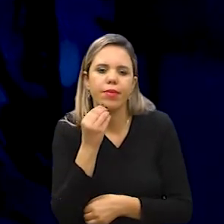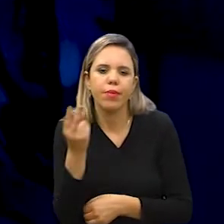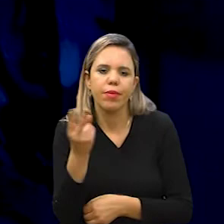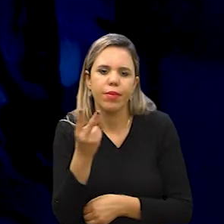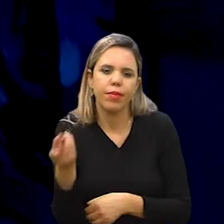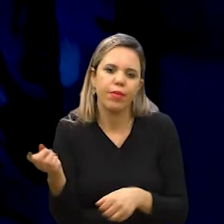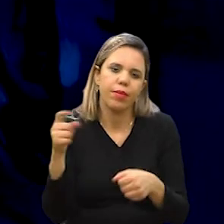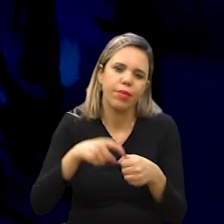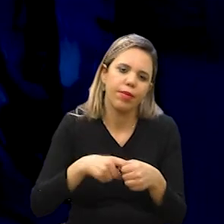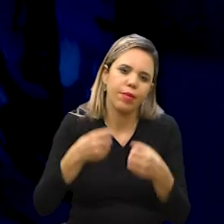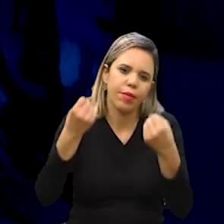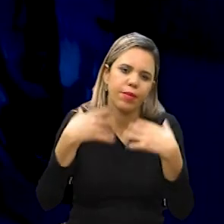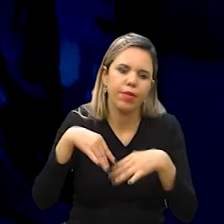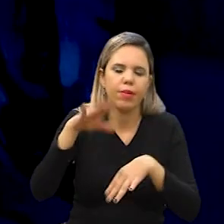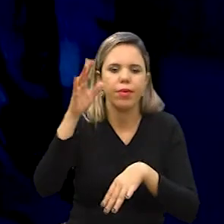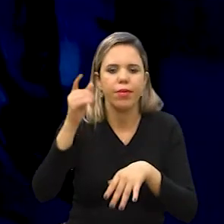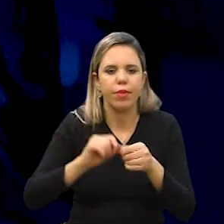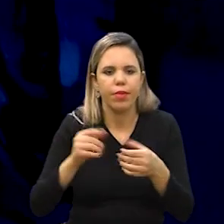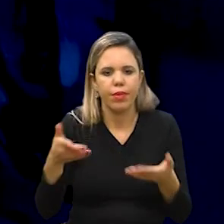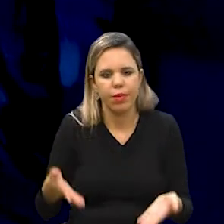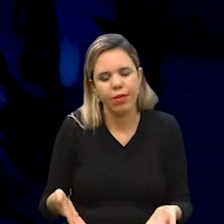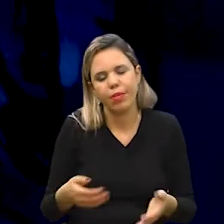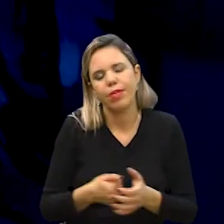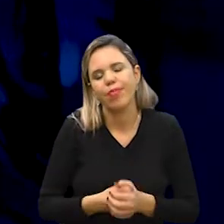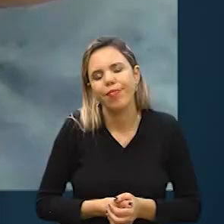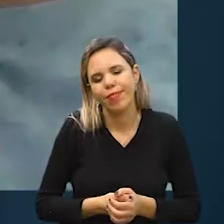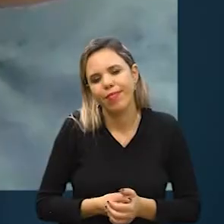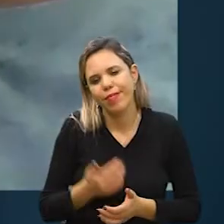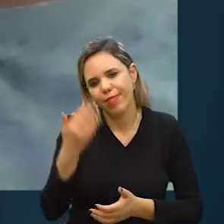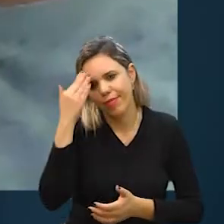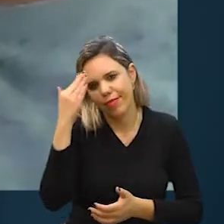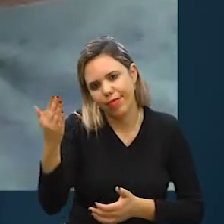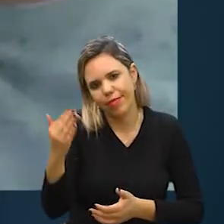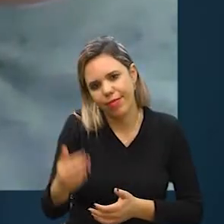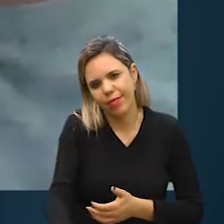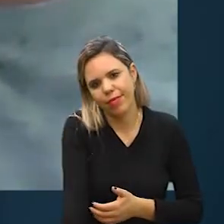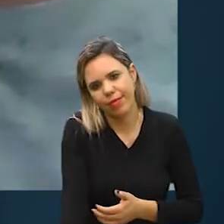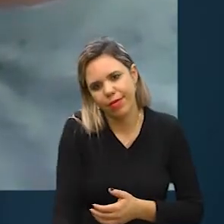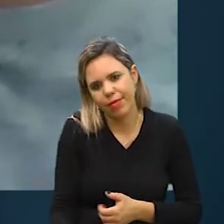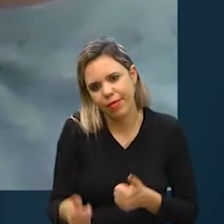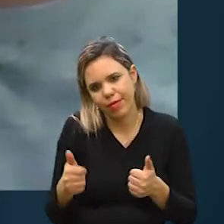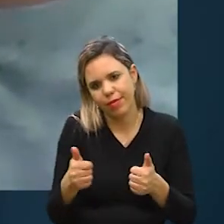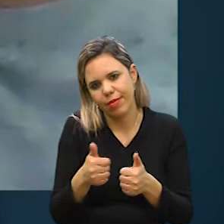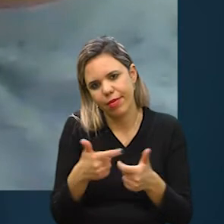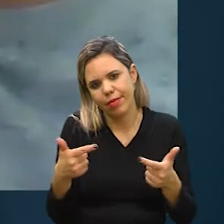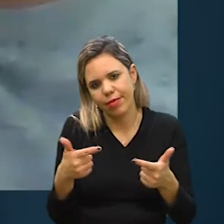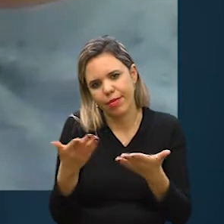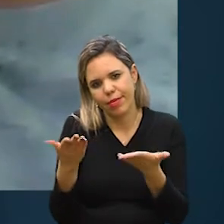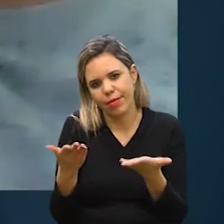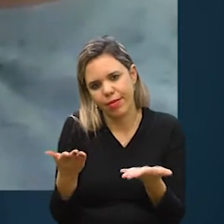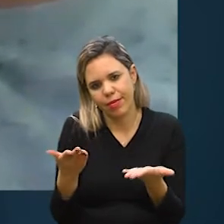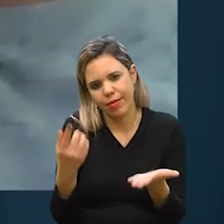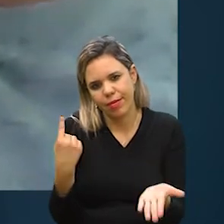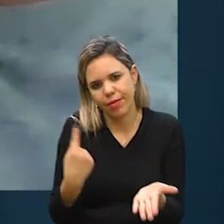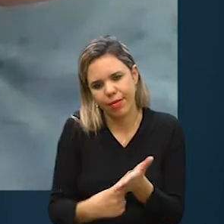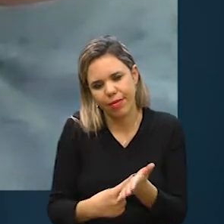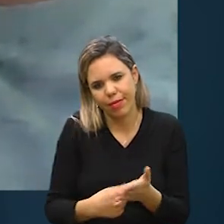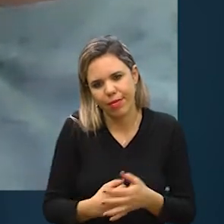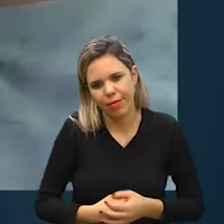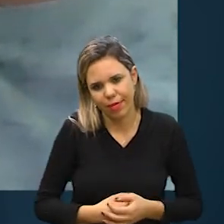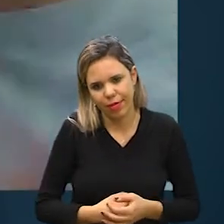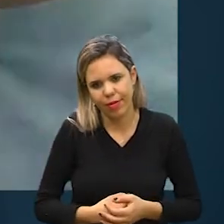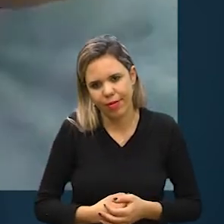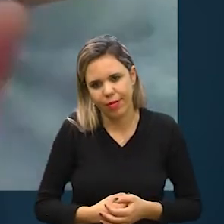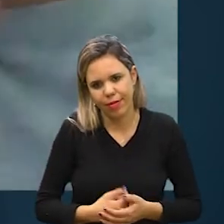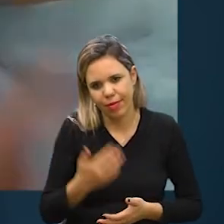oportunidade que vocês venham contar mais feitos aqui para a gente. Muito obrigado e tudo de bom para vocês também aí. Contem com a